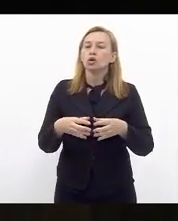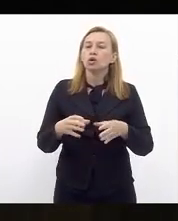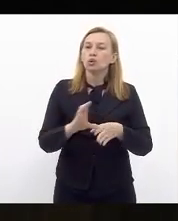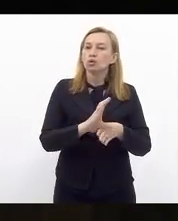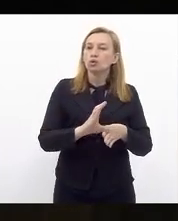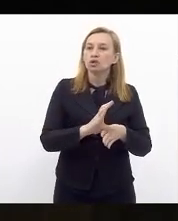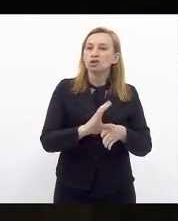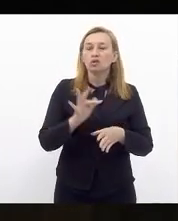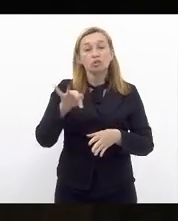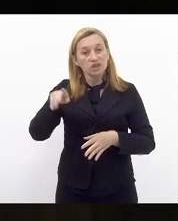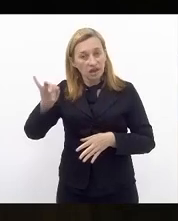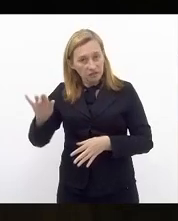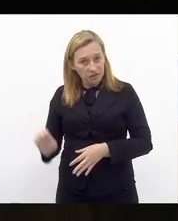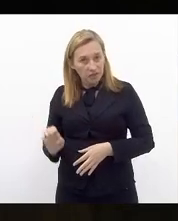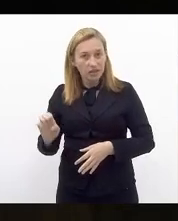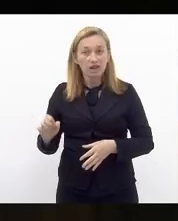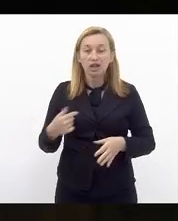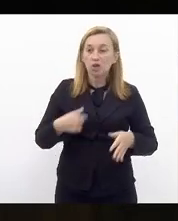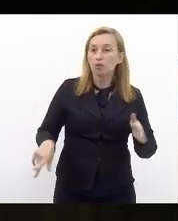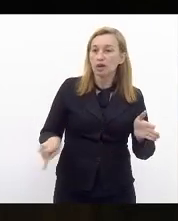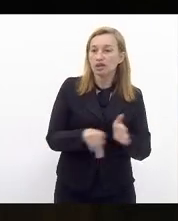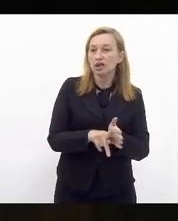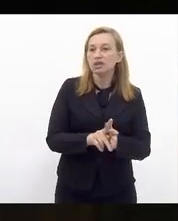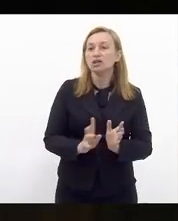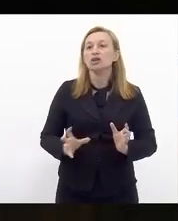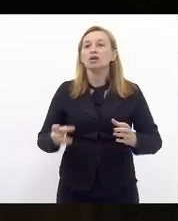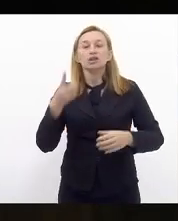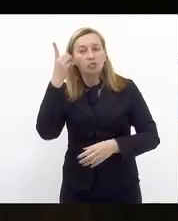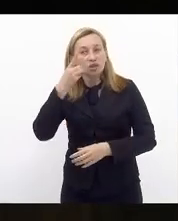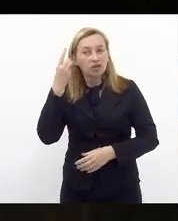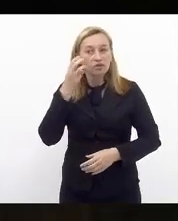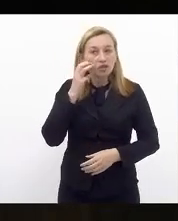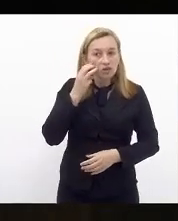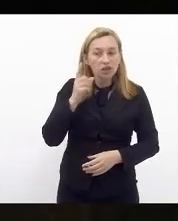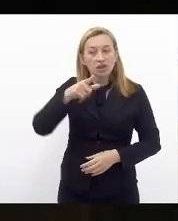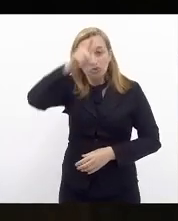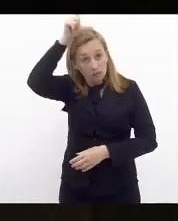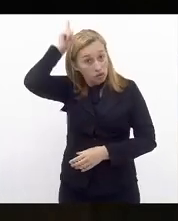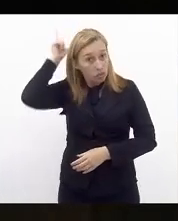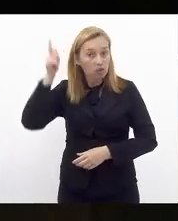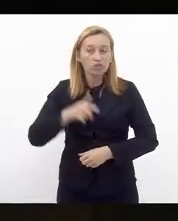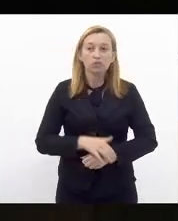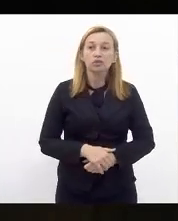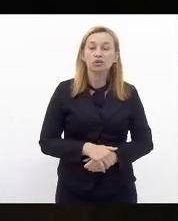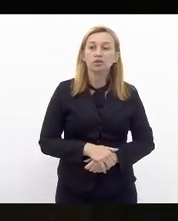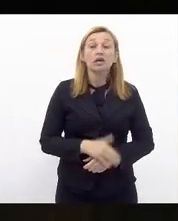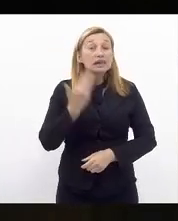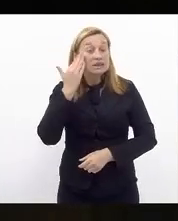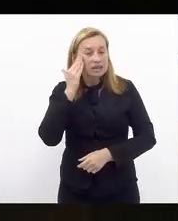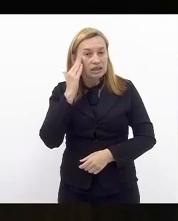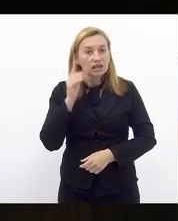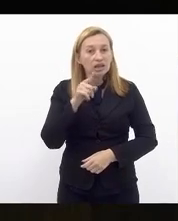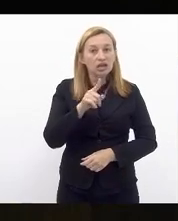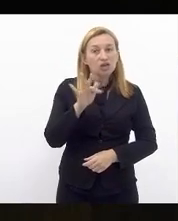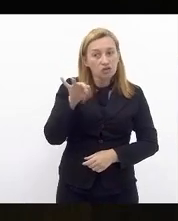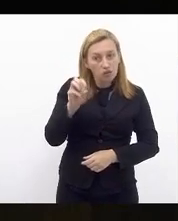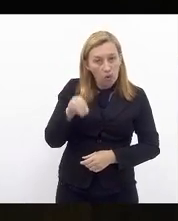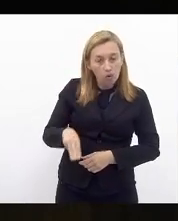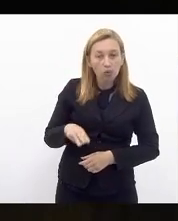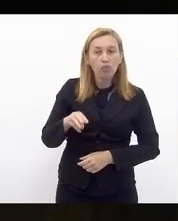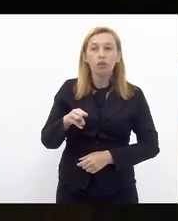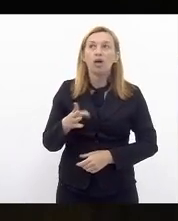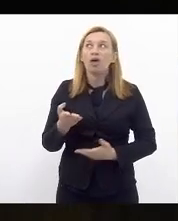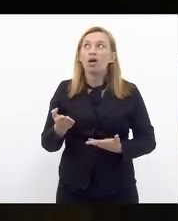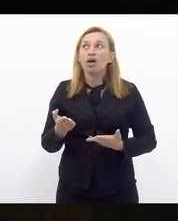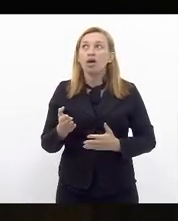consultivo da como Staff do qual faz parte com o deputado waldeck com o Deputado Luiz Paulo até por entender que aquele fórum se ele no